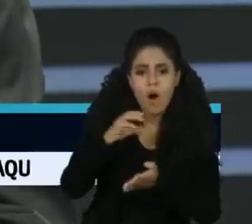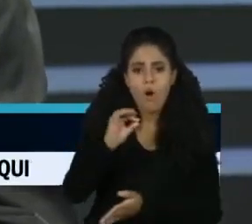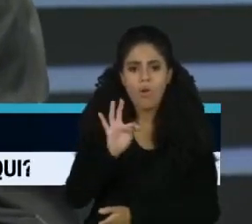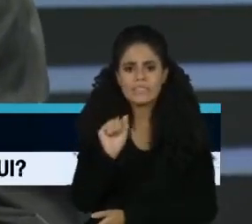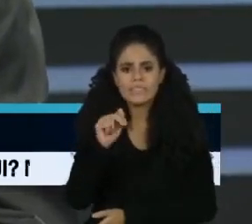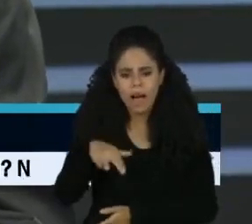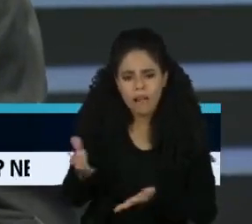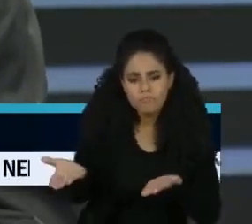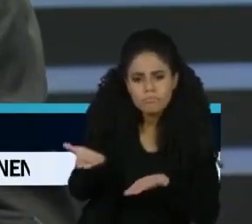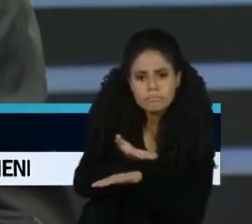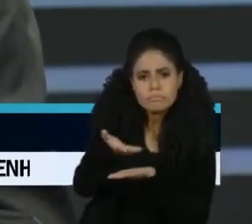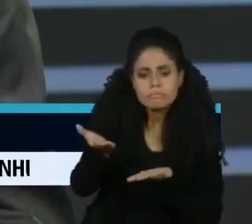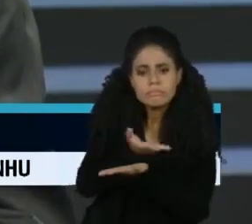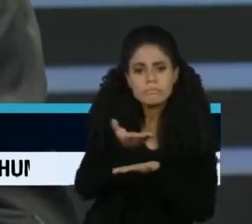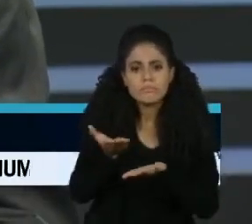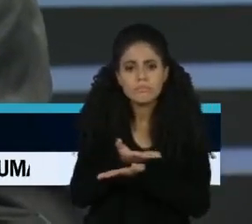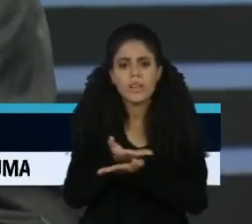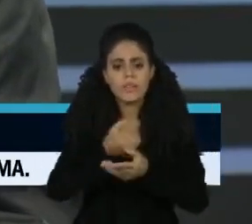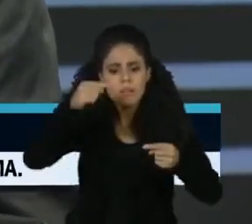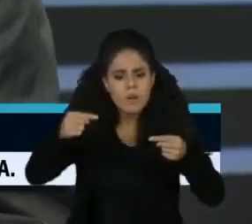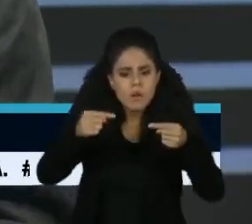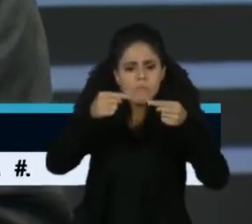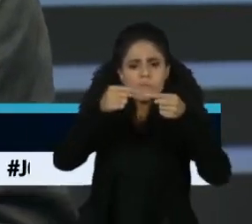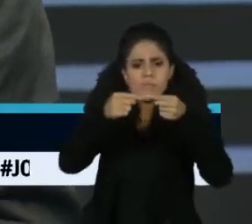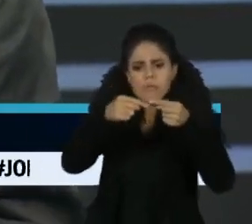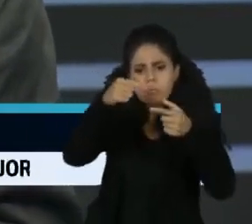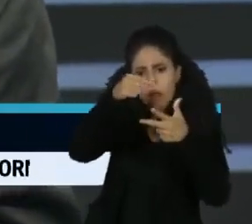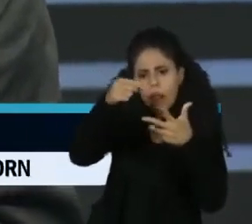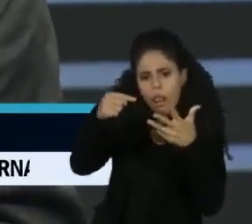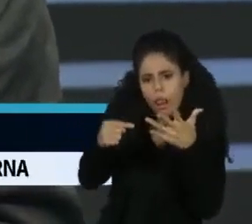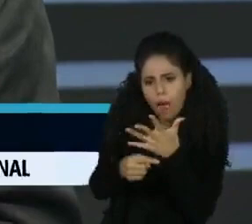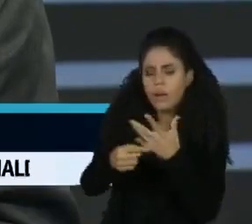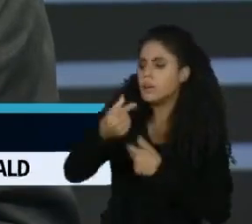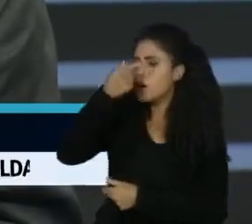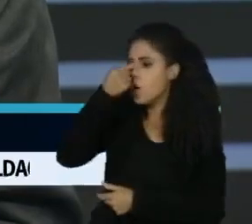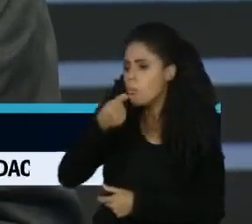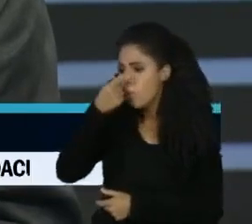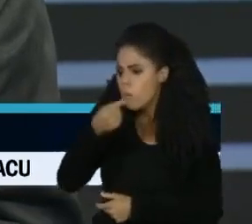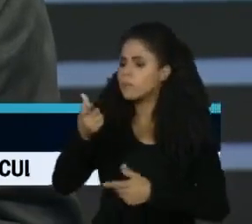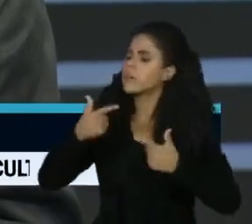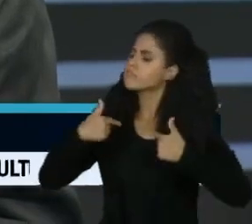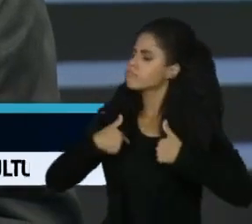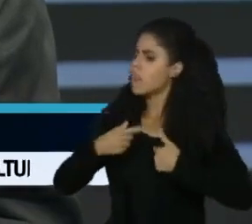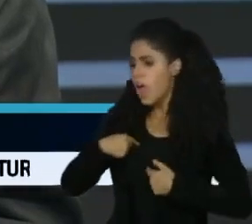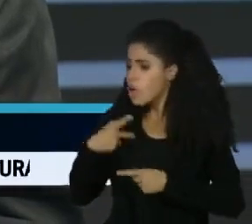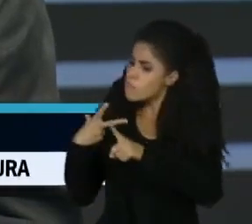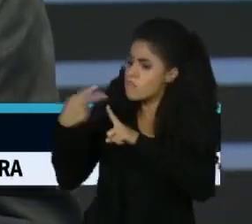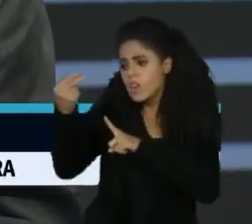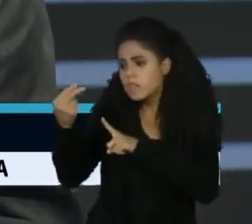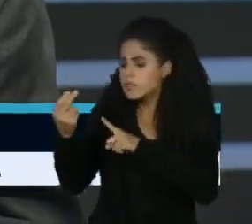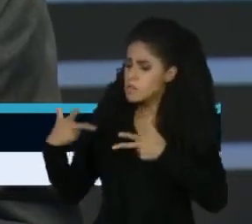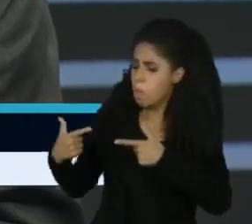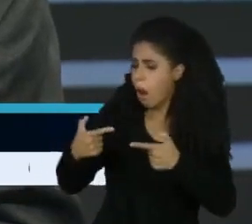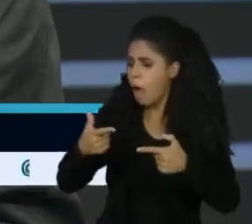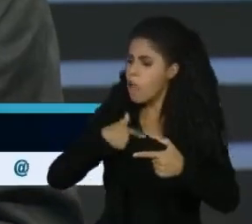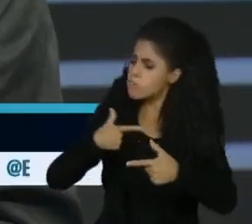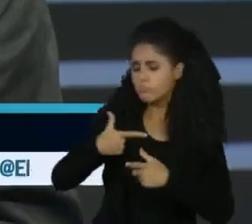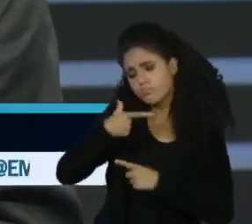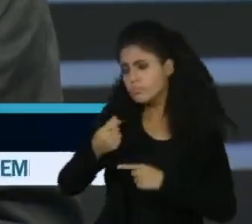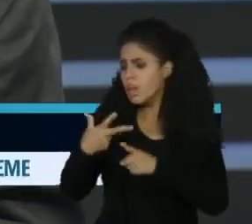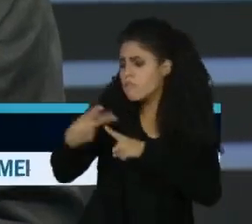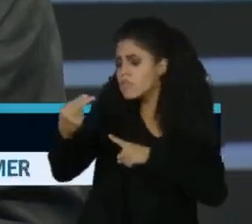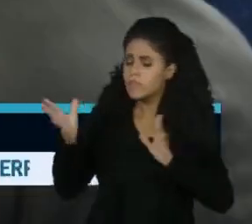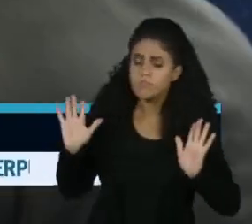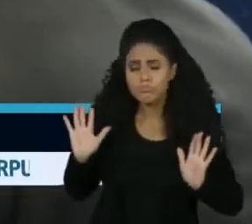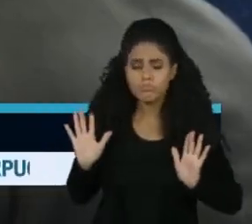Então, assim, esses são os objetivos do Putin. Ele vai dizer tranquilamente que ele venceu a guerra. Ele já disse que o foco sempre